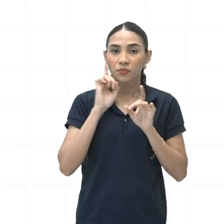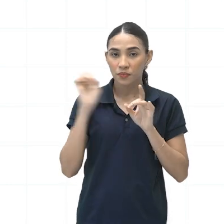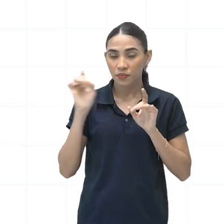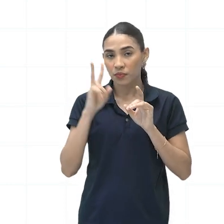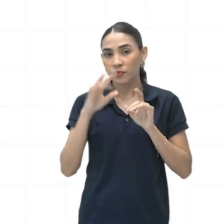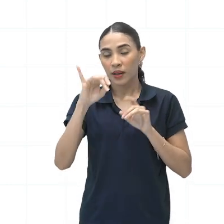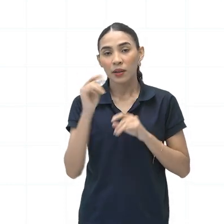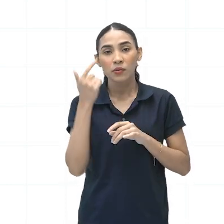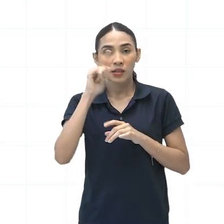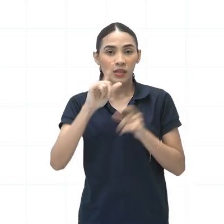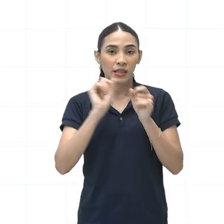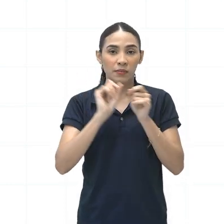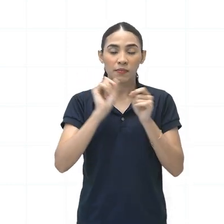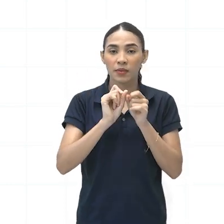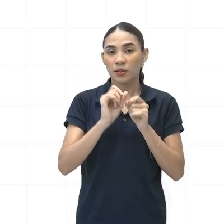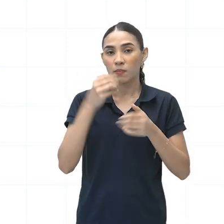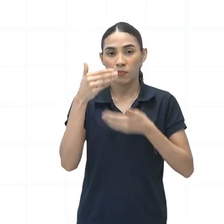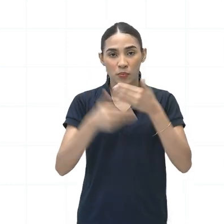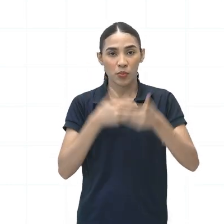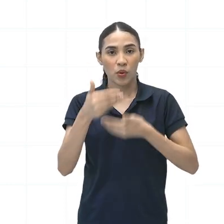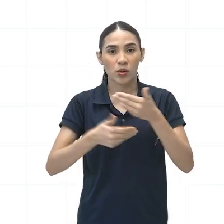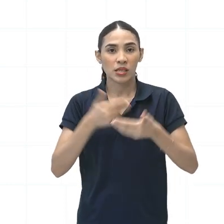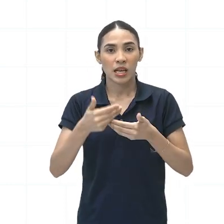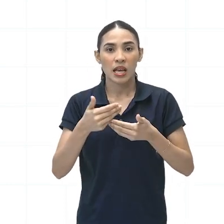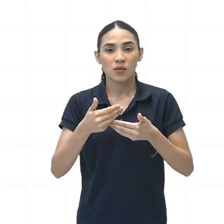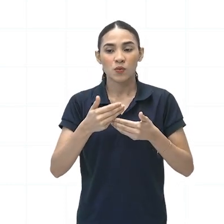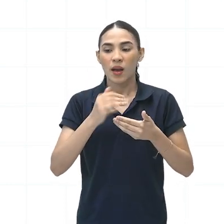vai conseguir fazer esse processo de